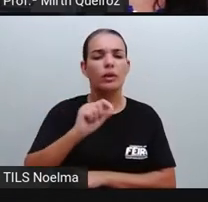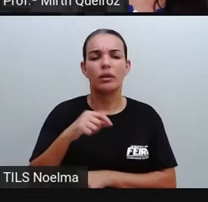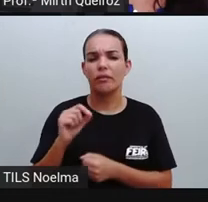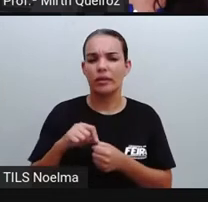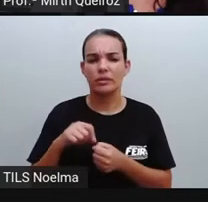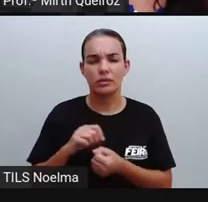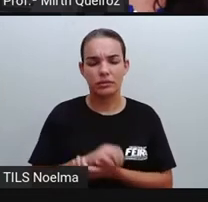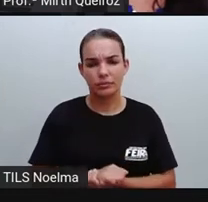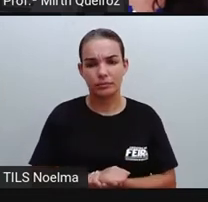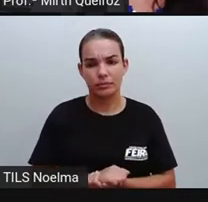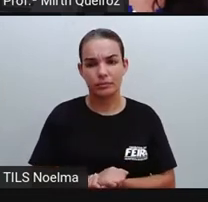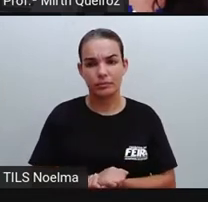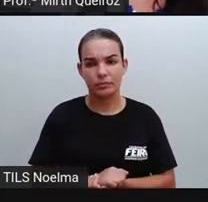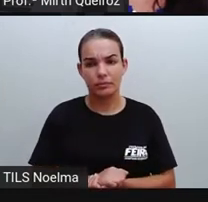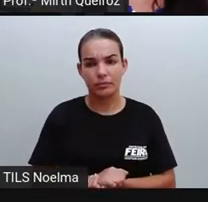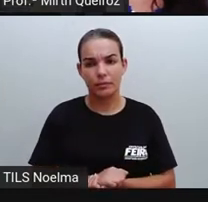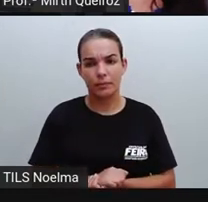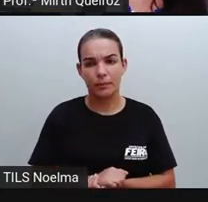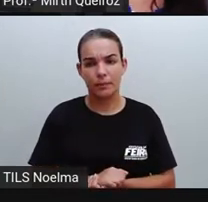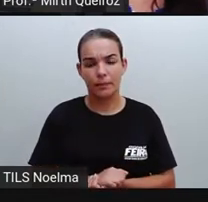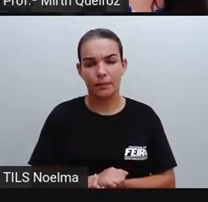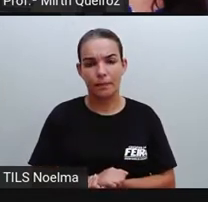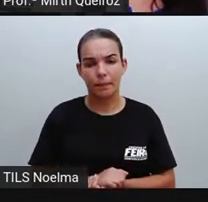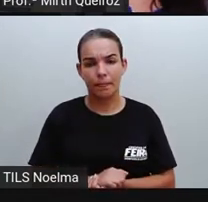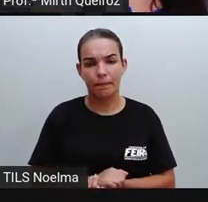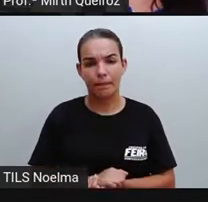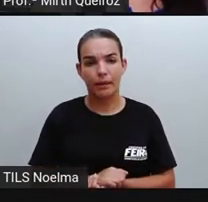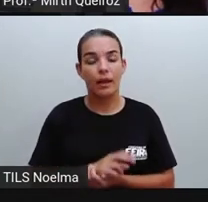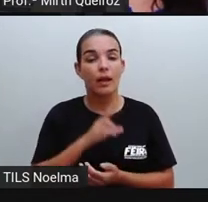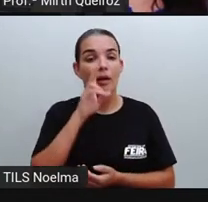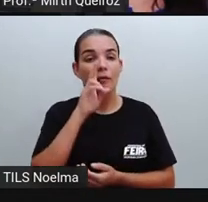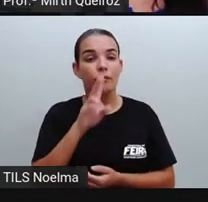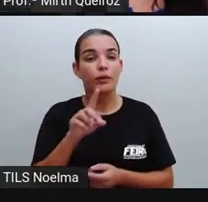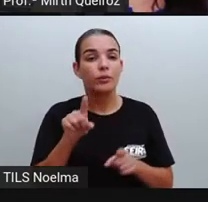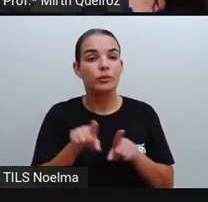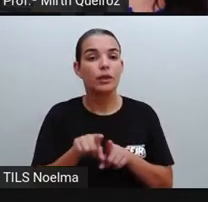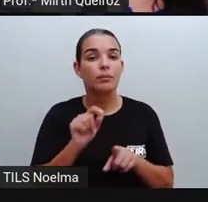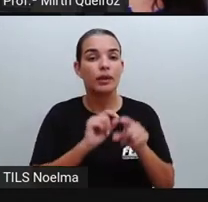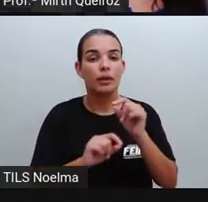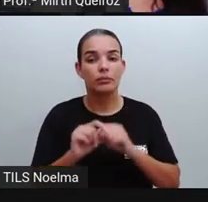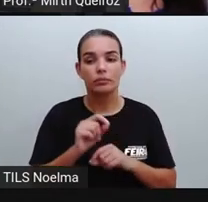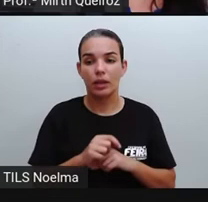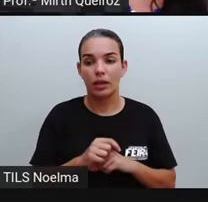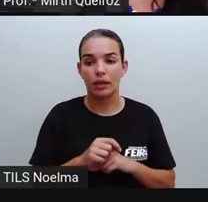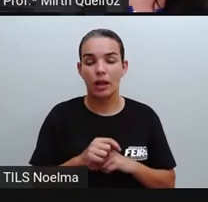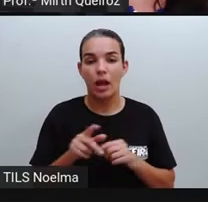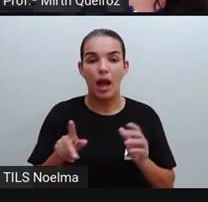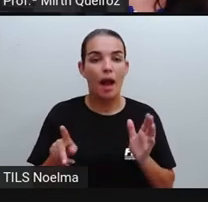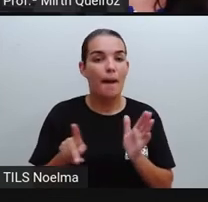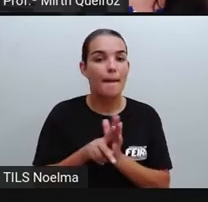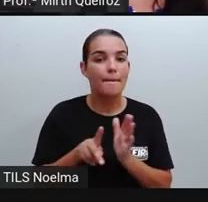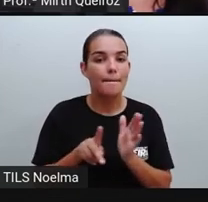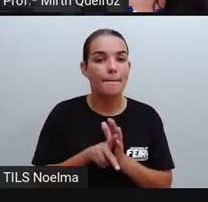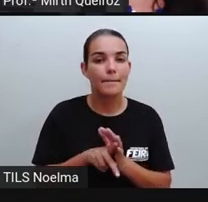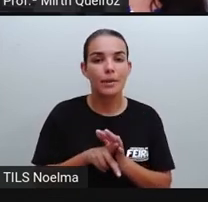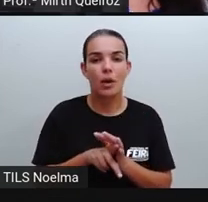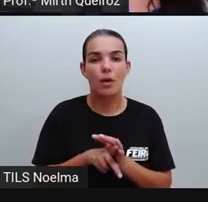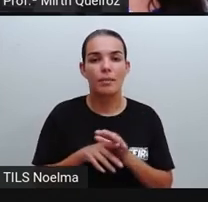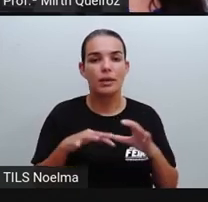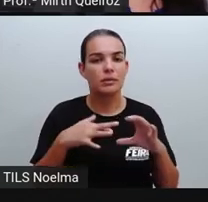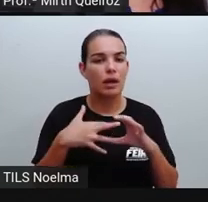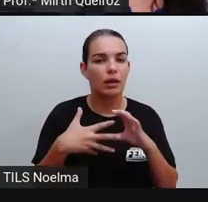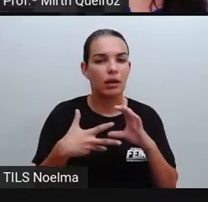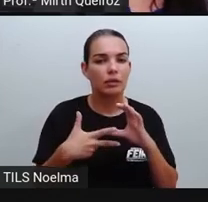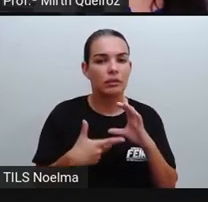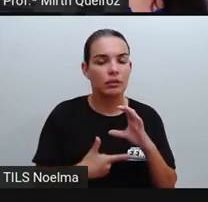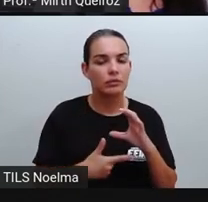essas? A gente viu que a própria agricultura, né, a retirada da mata aí nativa para a agricultura é